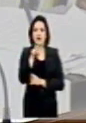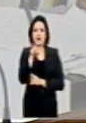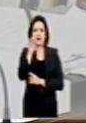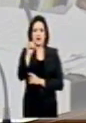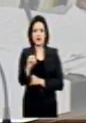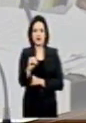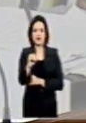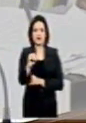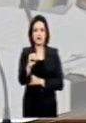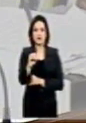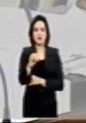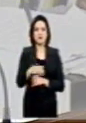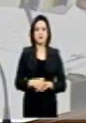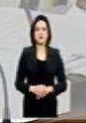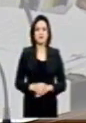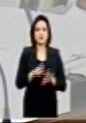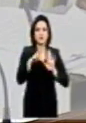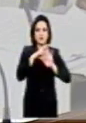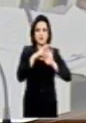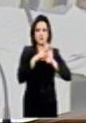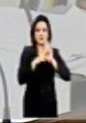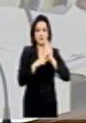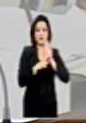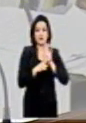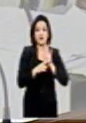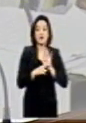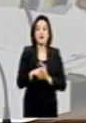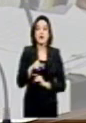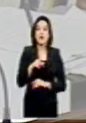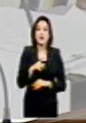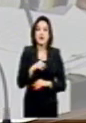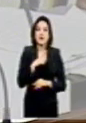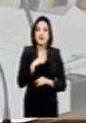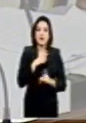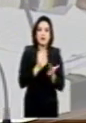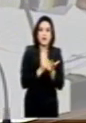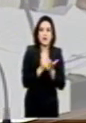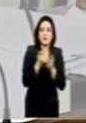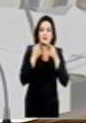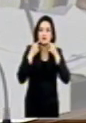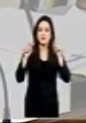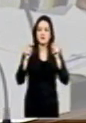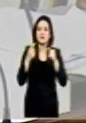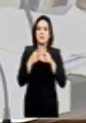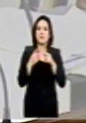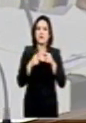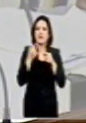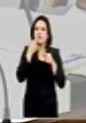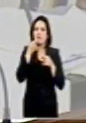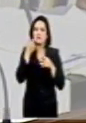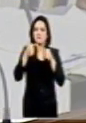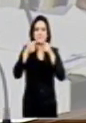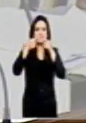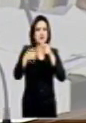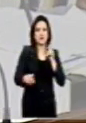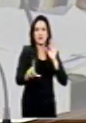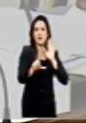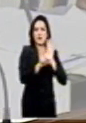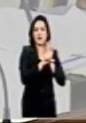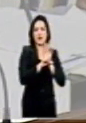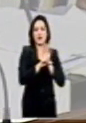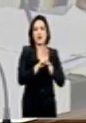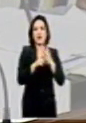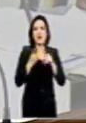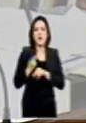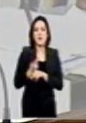minha lavra, que deu provimento à reclamação para declarar a ilegalidade da ordem de busca e apreensão expedida pelo